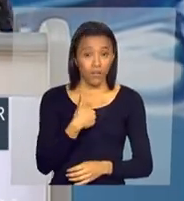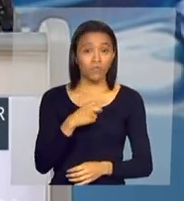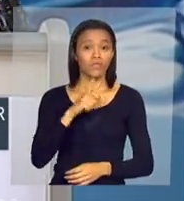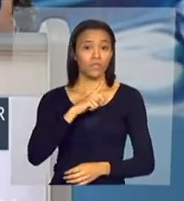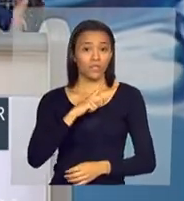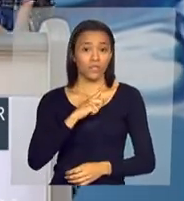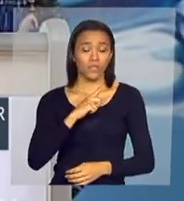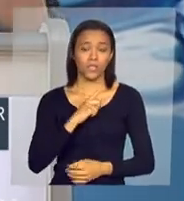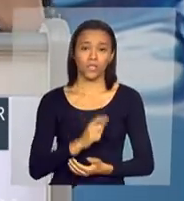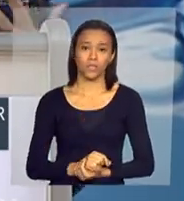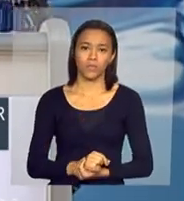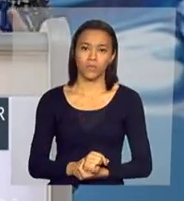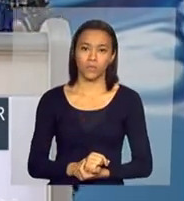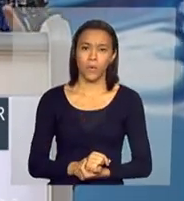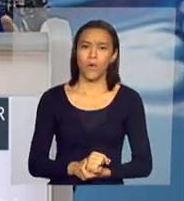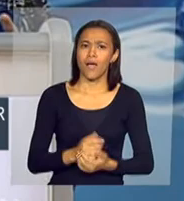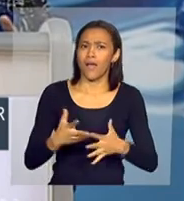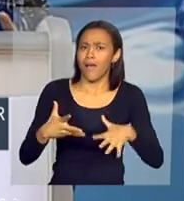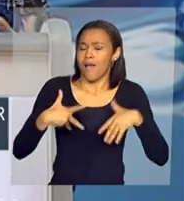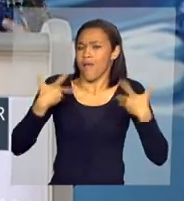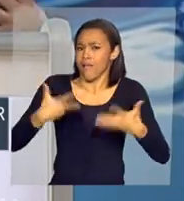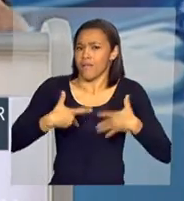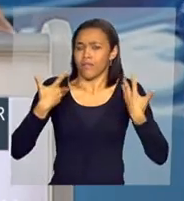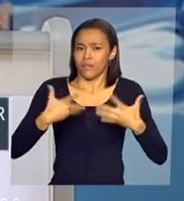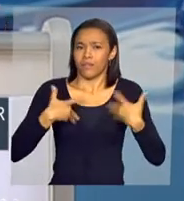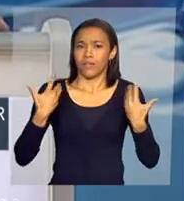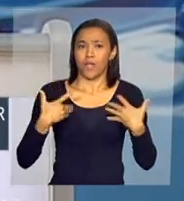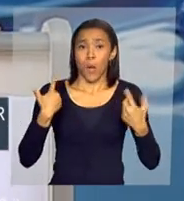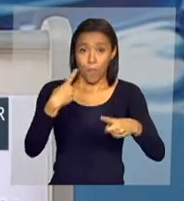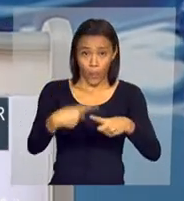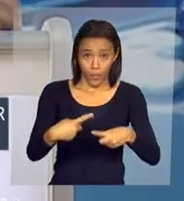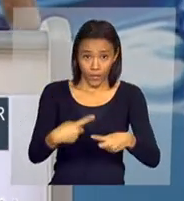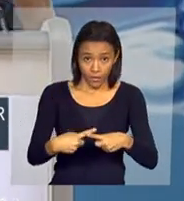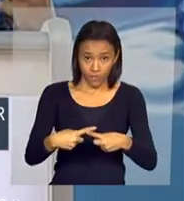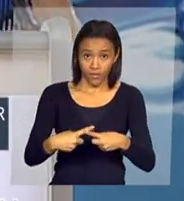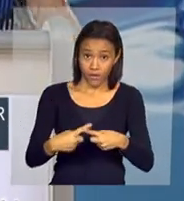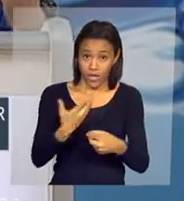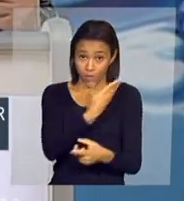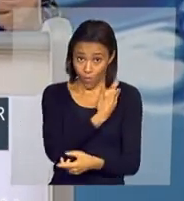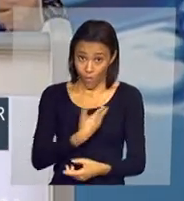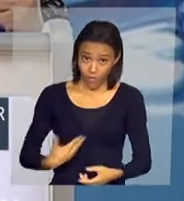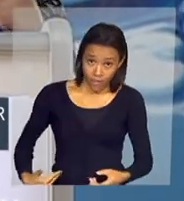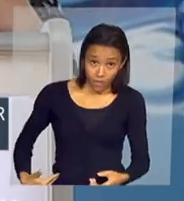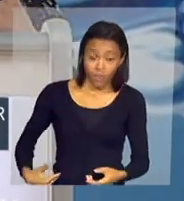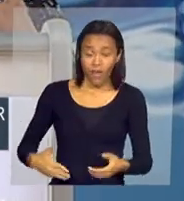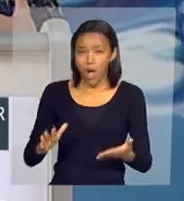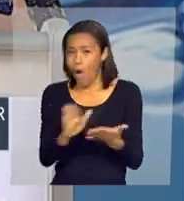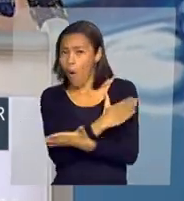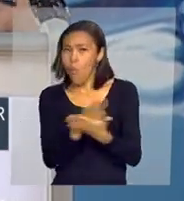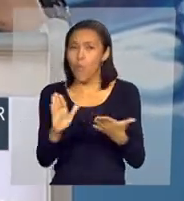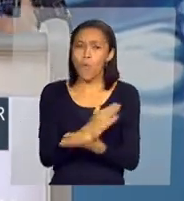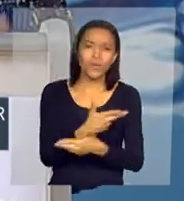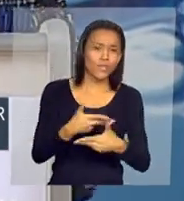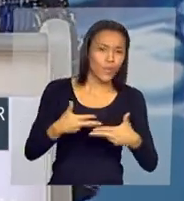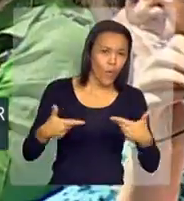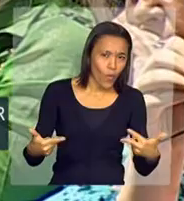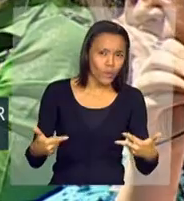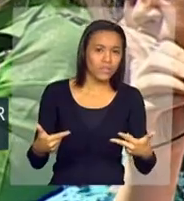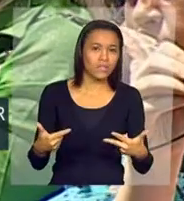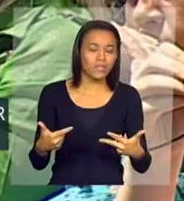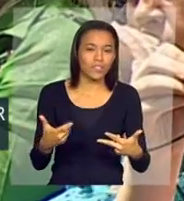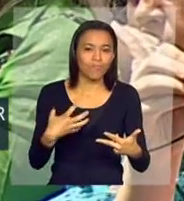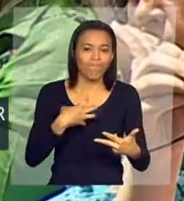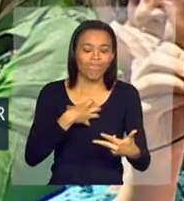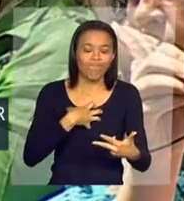tenho uma grande alegria, porque no governo algumas coisas falam na alma da